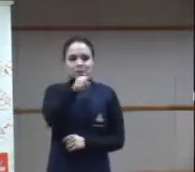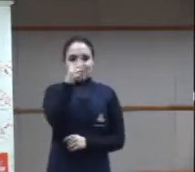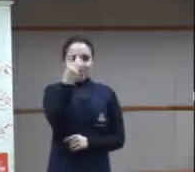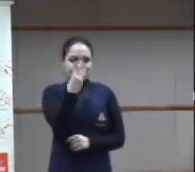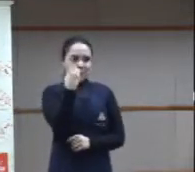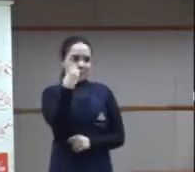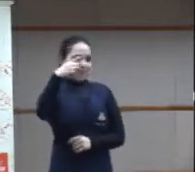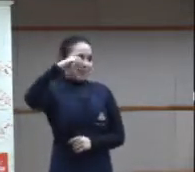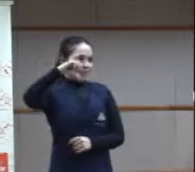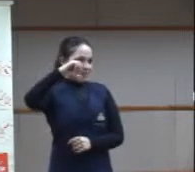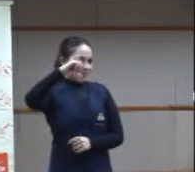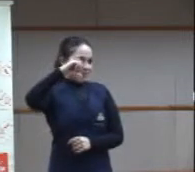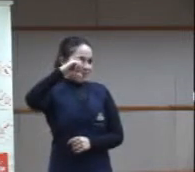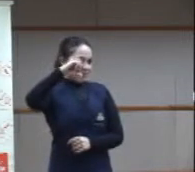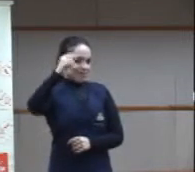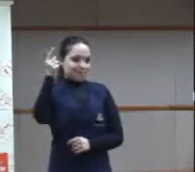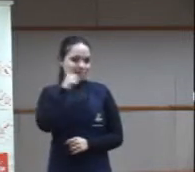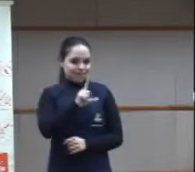12.319.